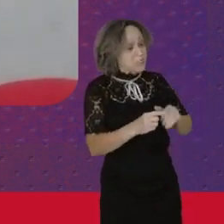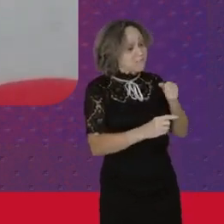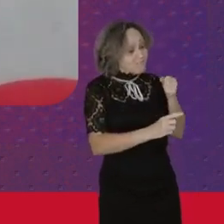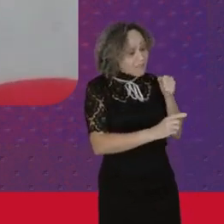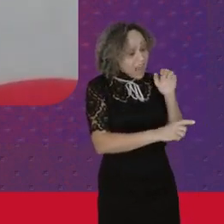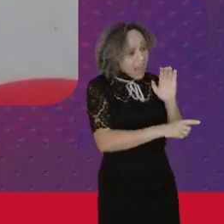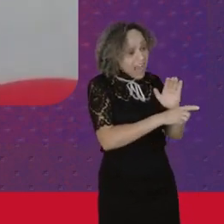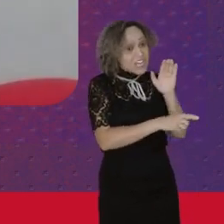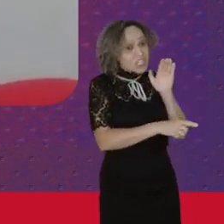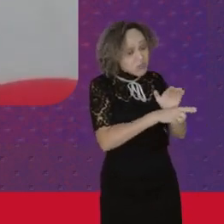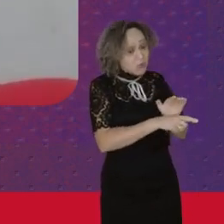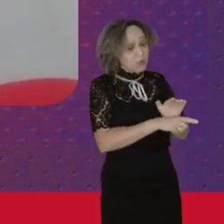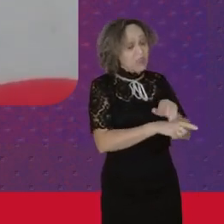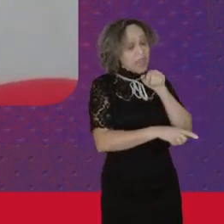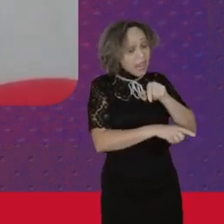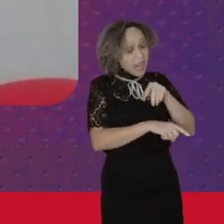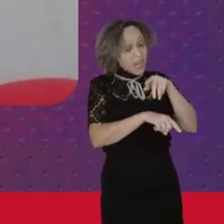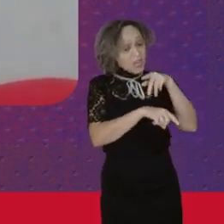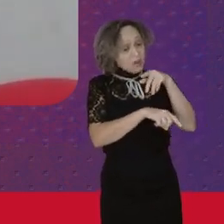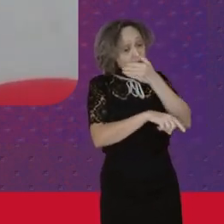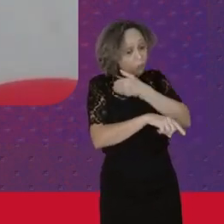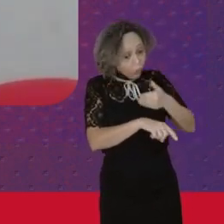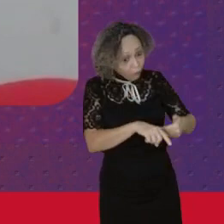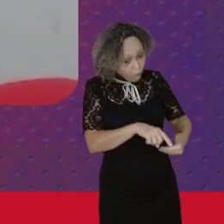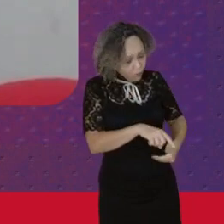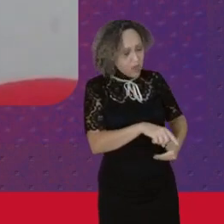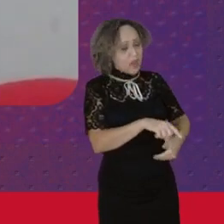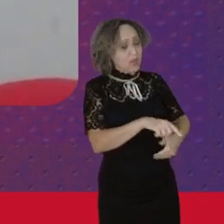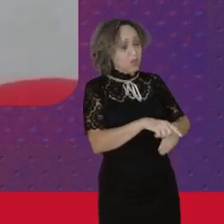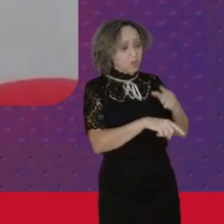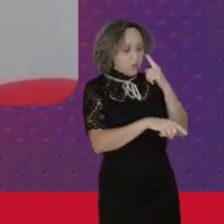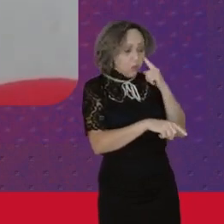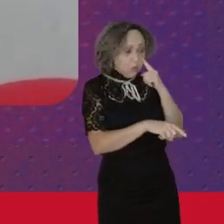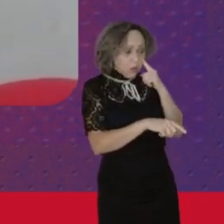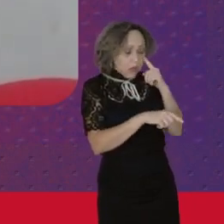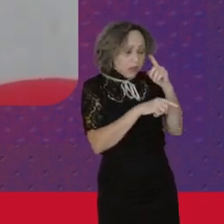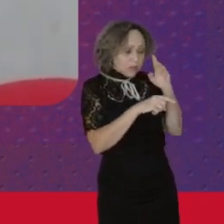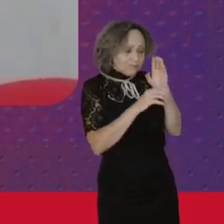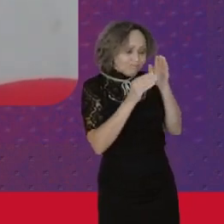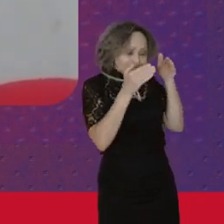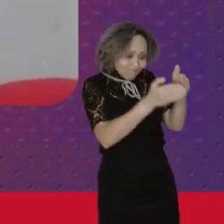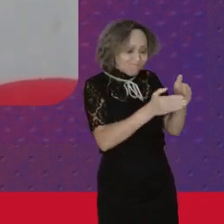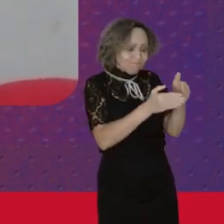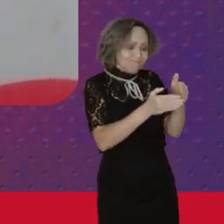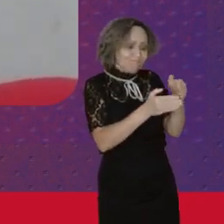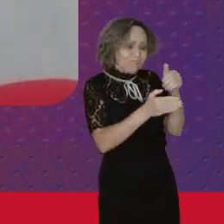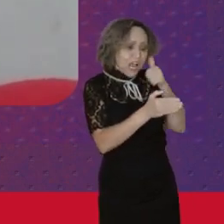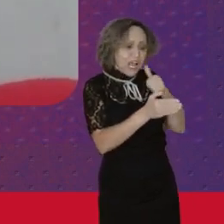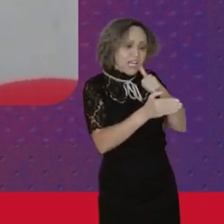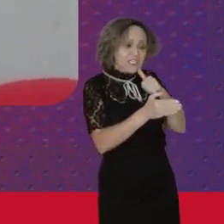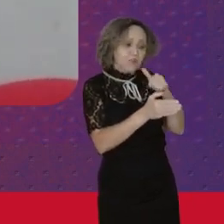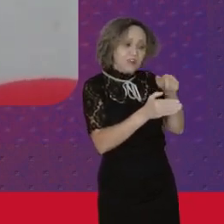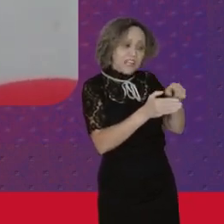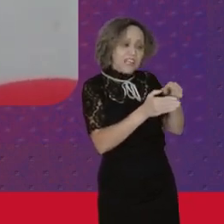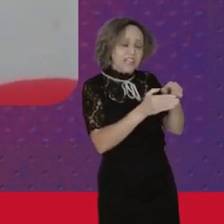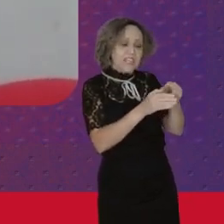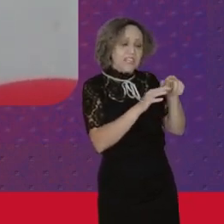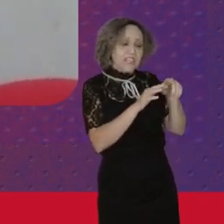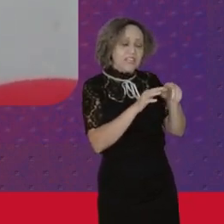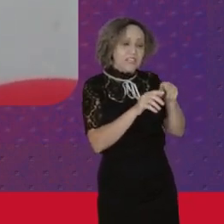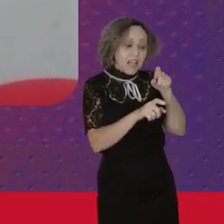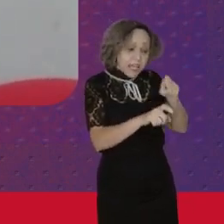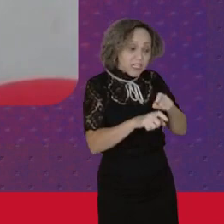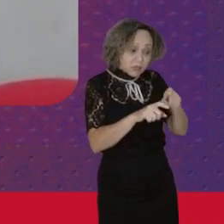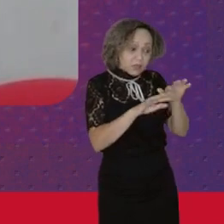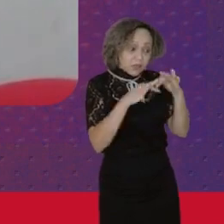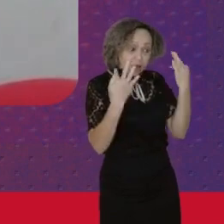Esse olhar do Estado, né? Esse olhar do governo para com a agricultura familiar, de compreender de que